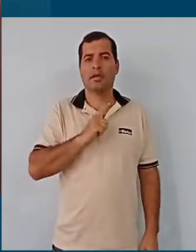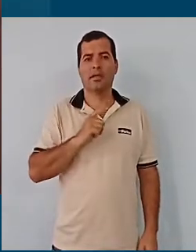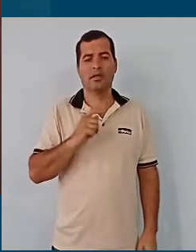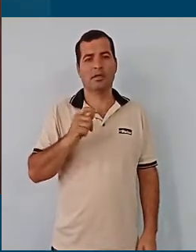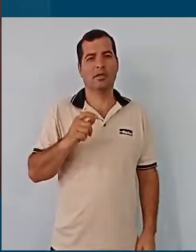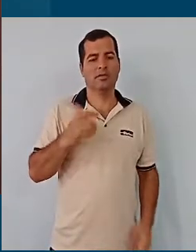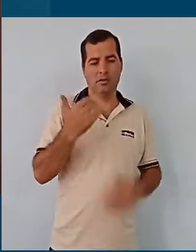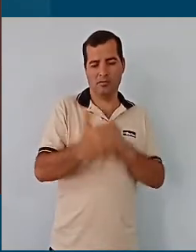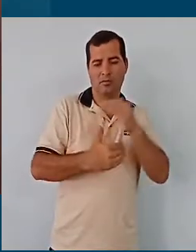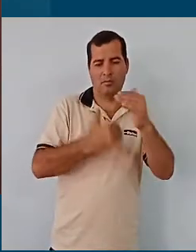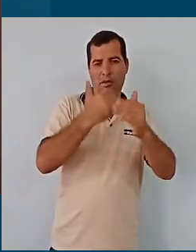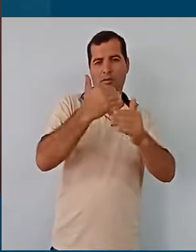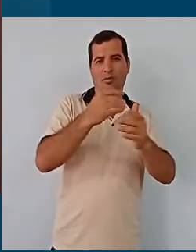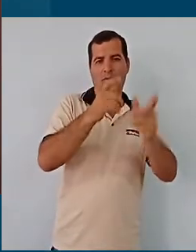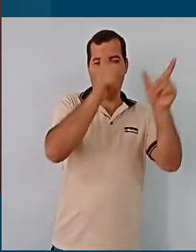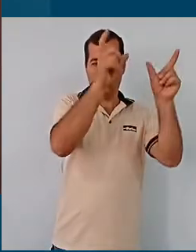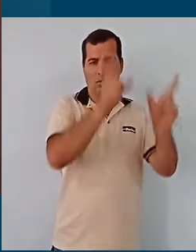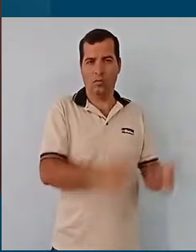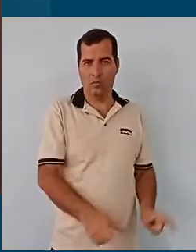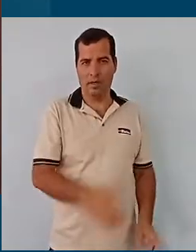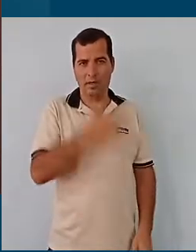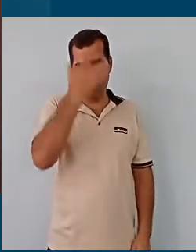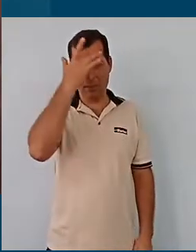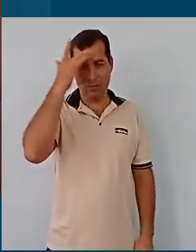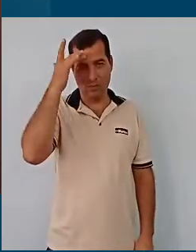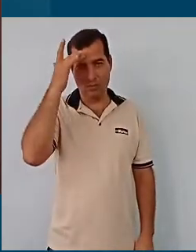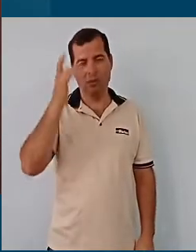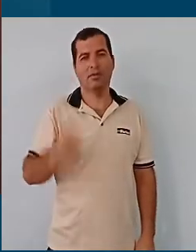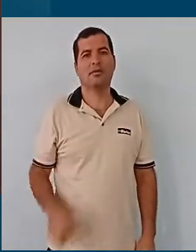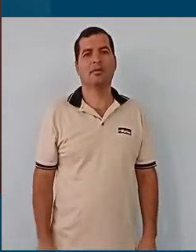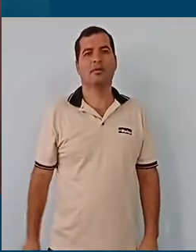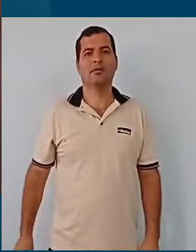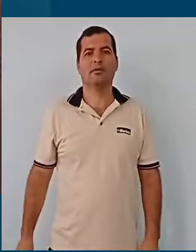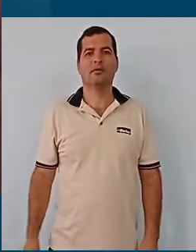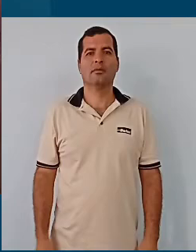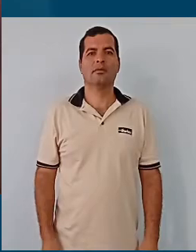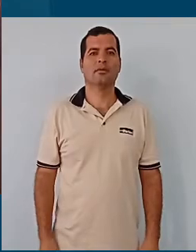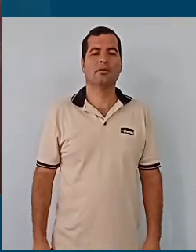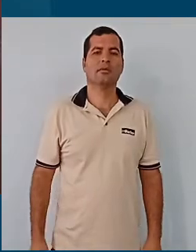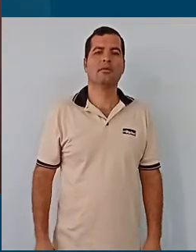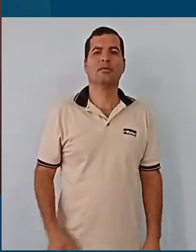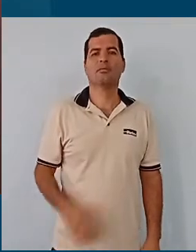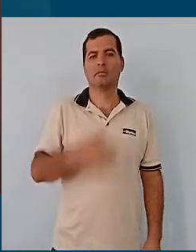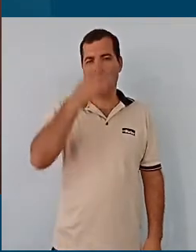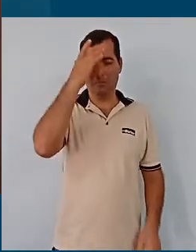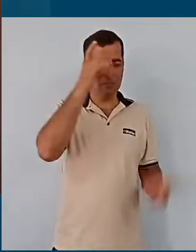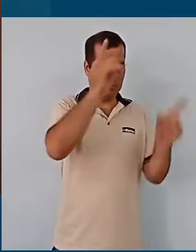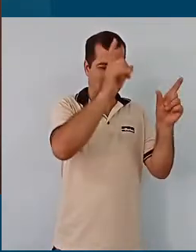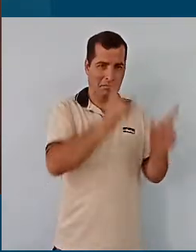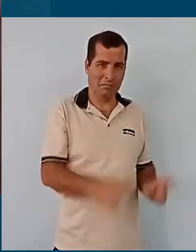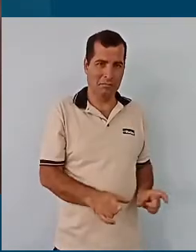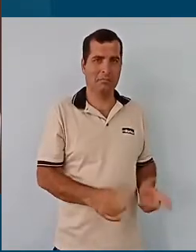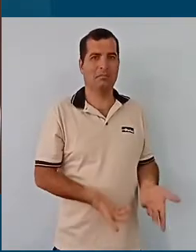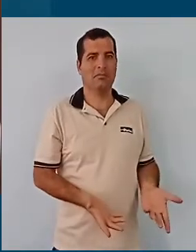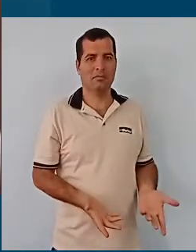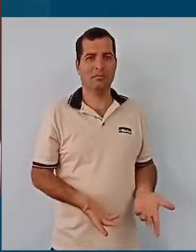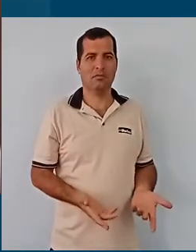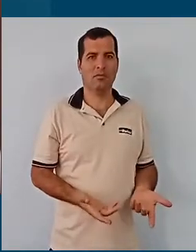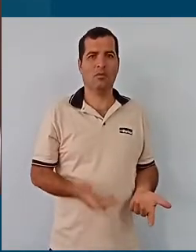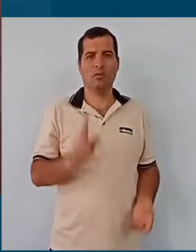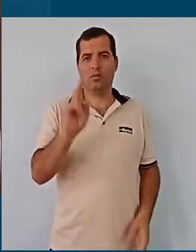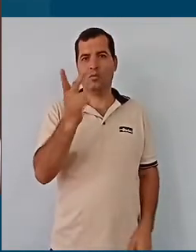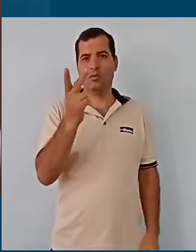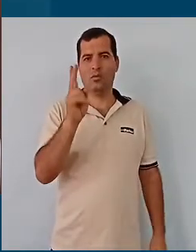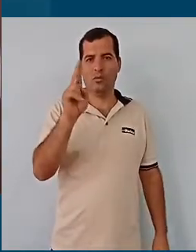quiser usar uma palavra mais complexa, o processo de humanização, né, de nos apropriar